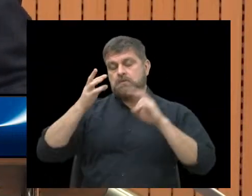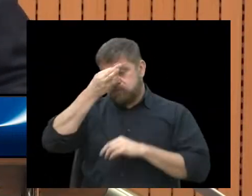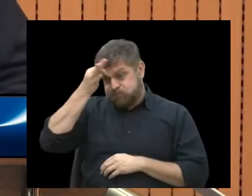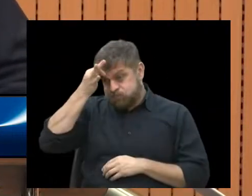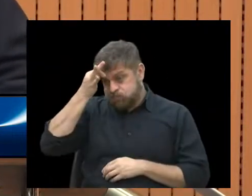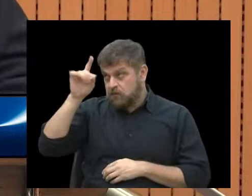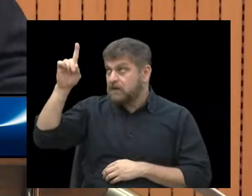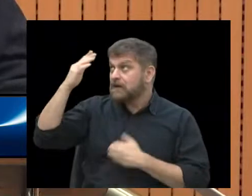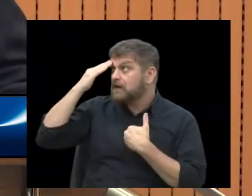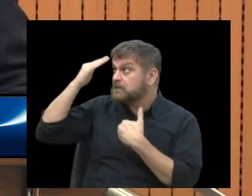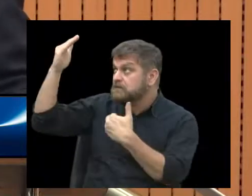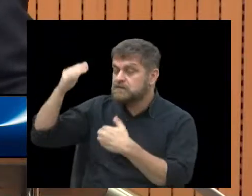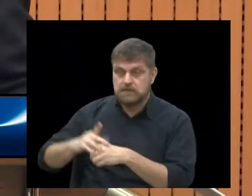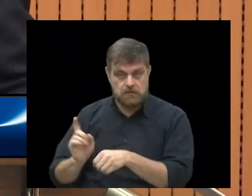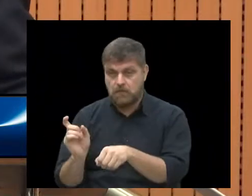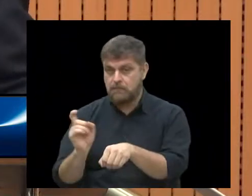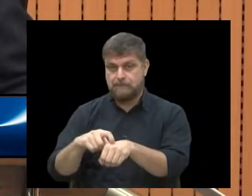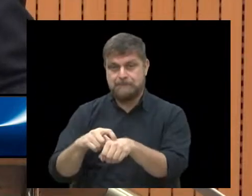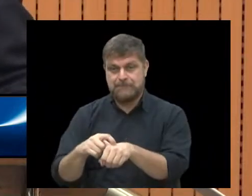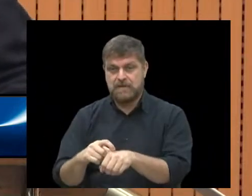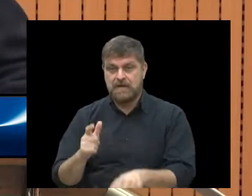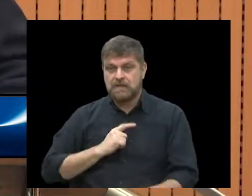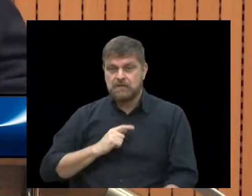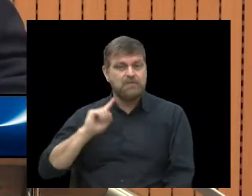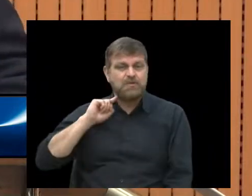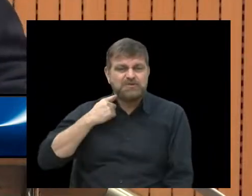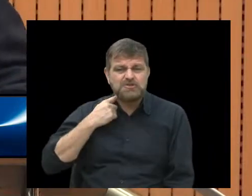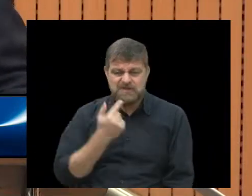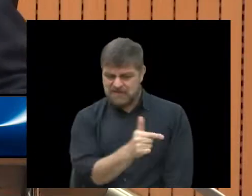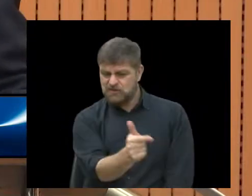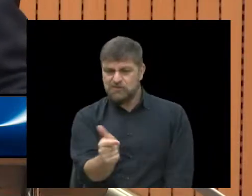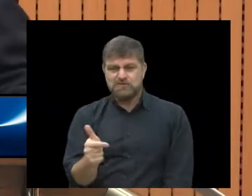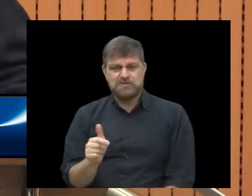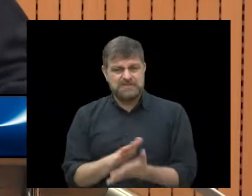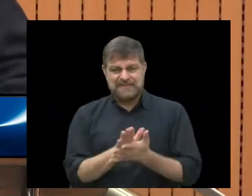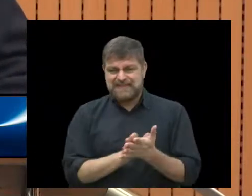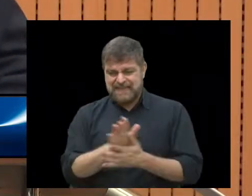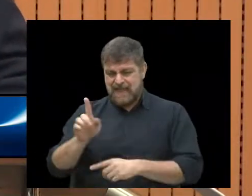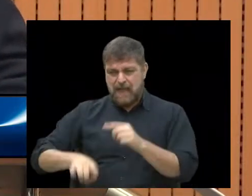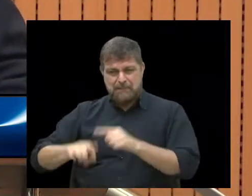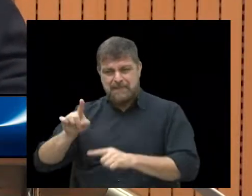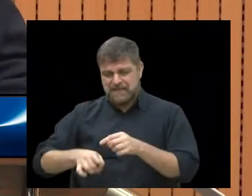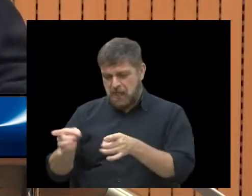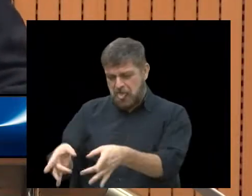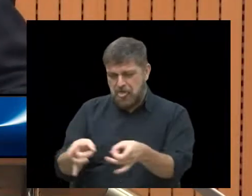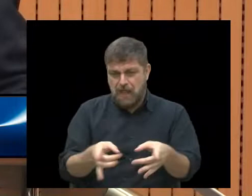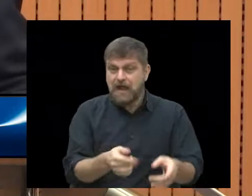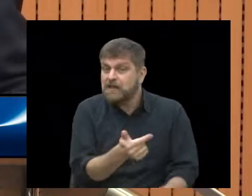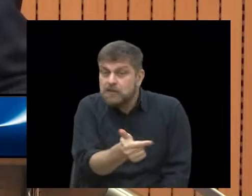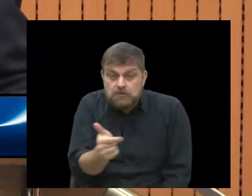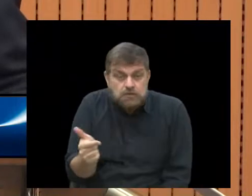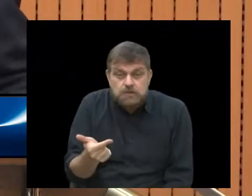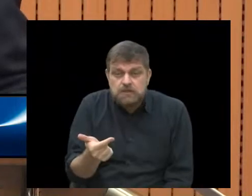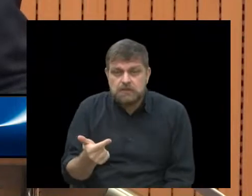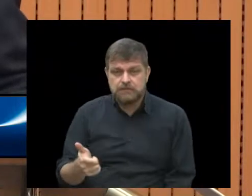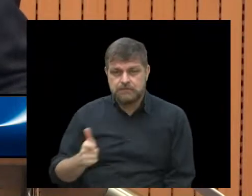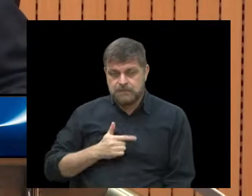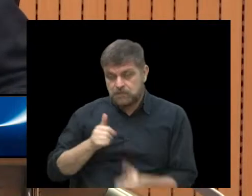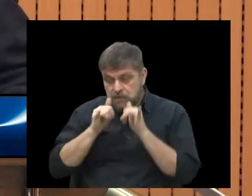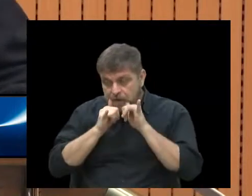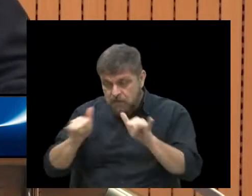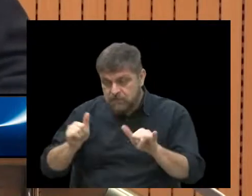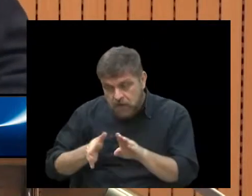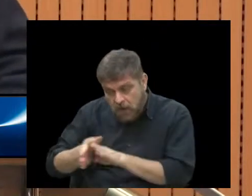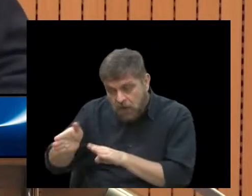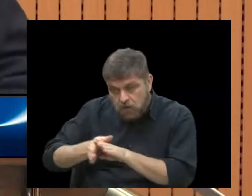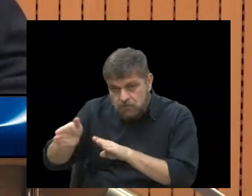foi picada. E não tinha lixo lá na casa dela, nem entulho de construção, nada disso. Portanto, digo para vocês